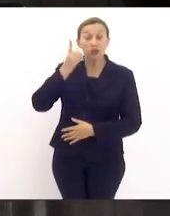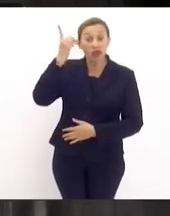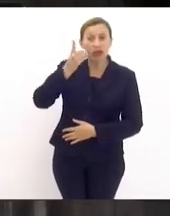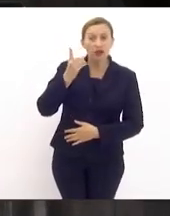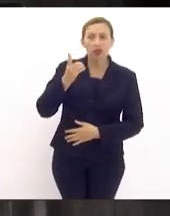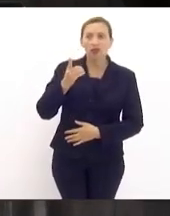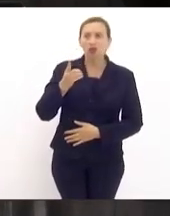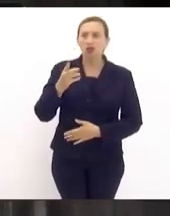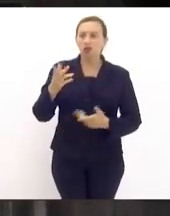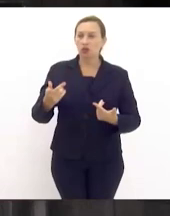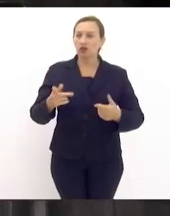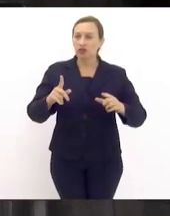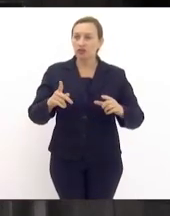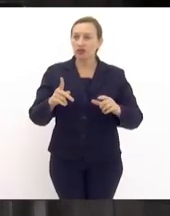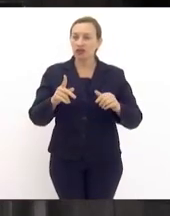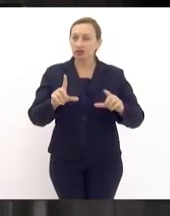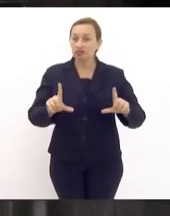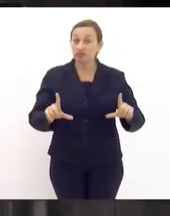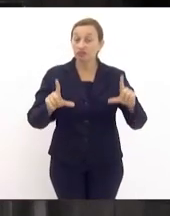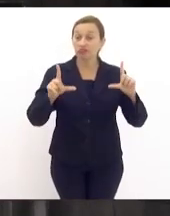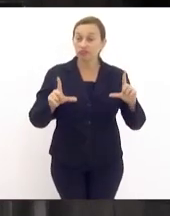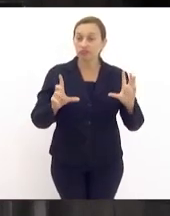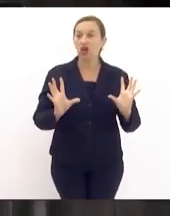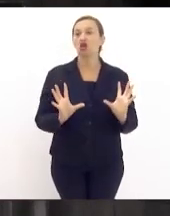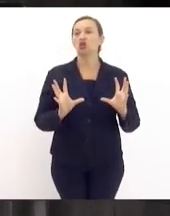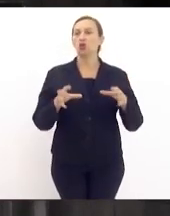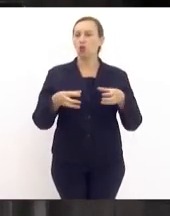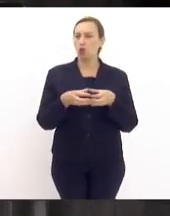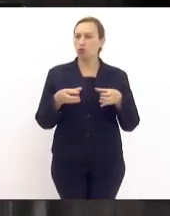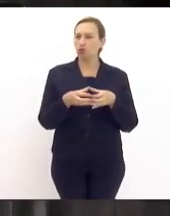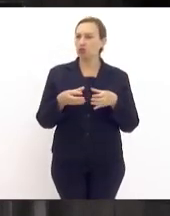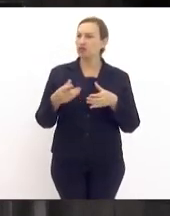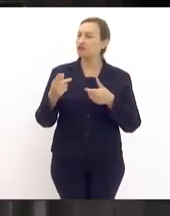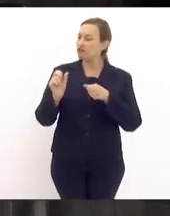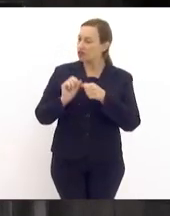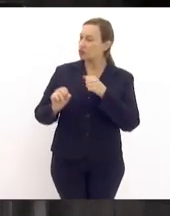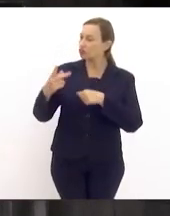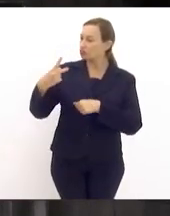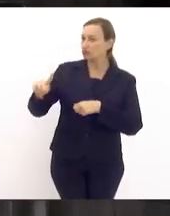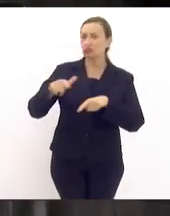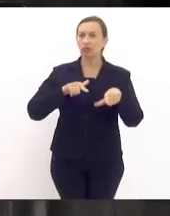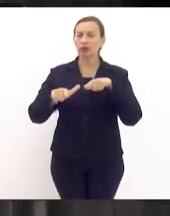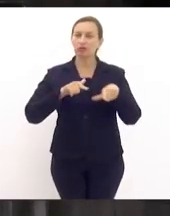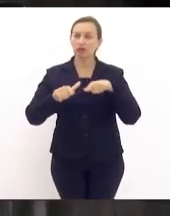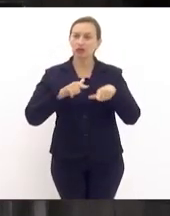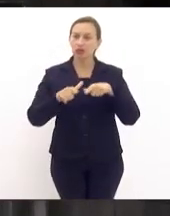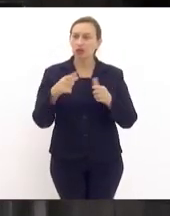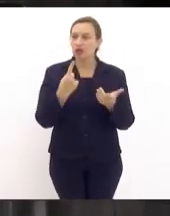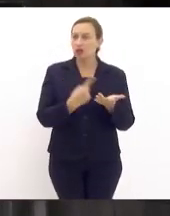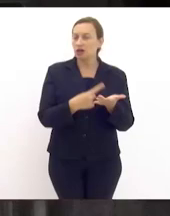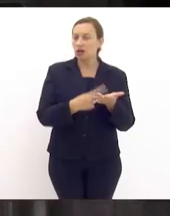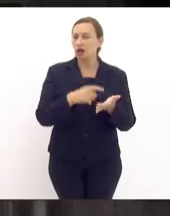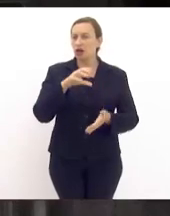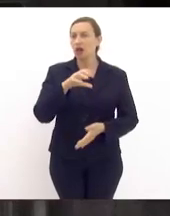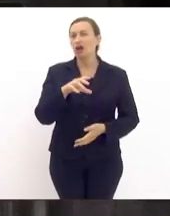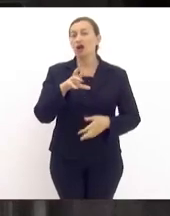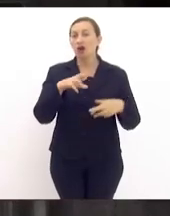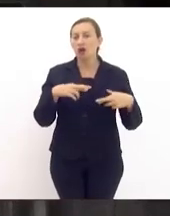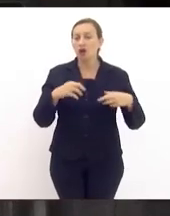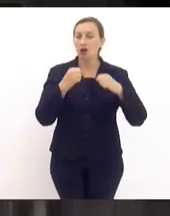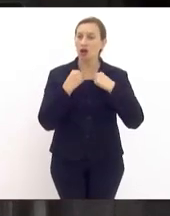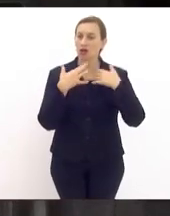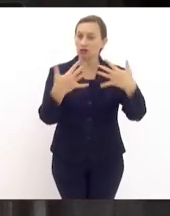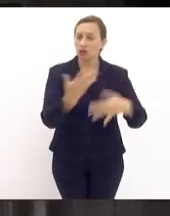Aliás, quando ele fica à frente de uma comissão, ele tem que fazer o trabalho dele e marcar audiência pública e